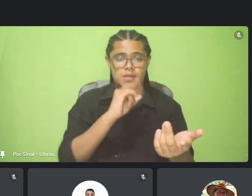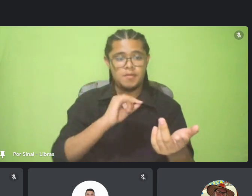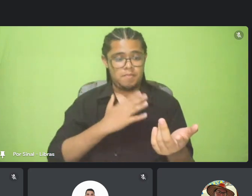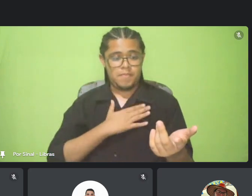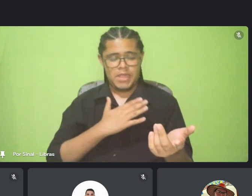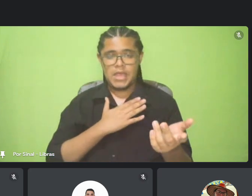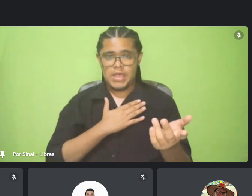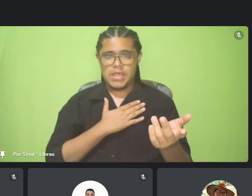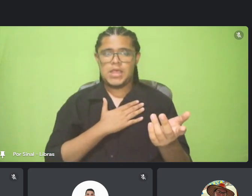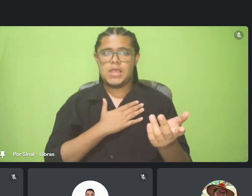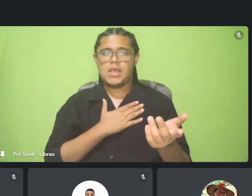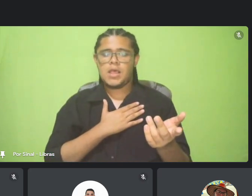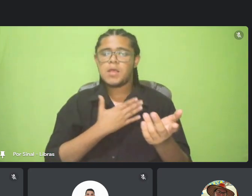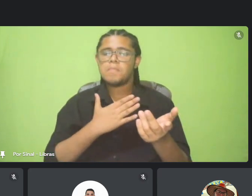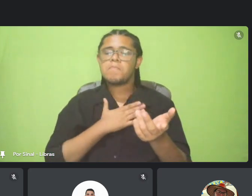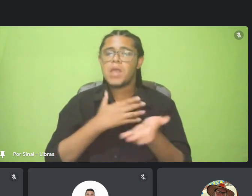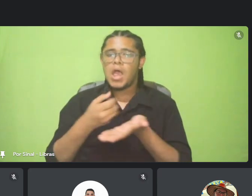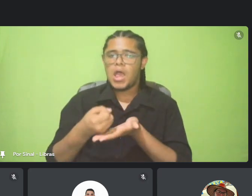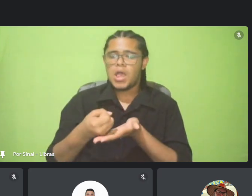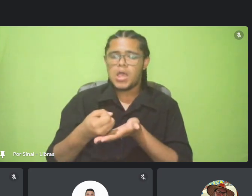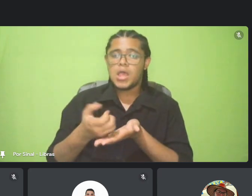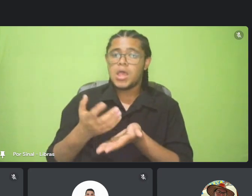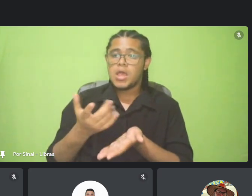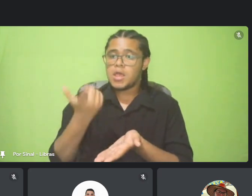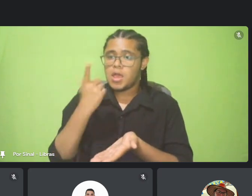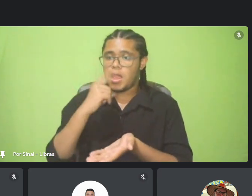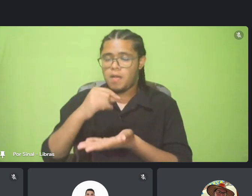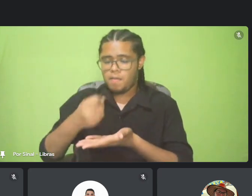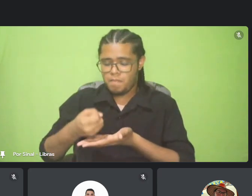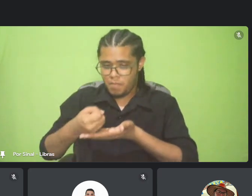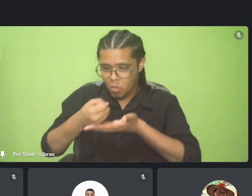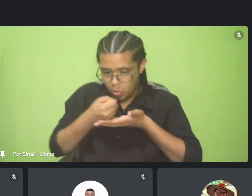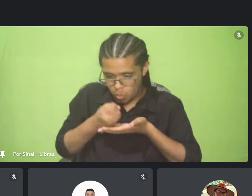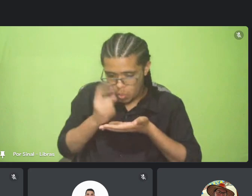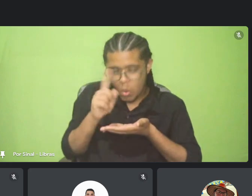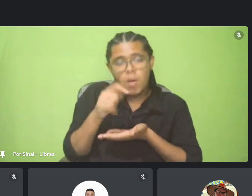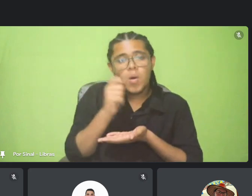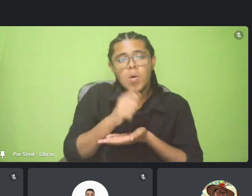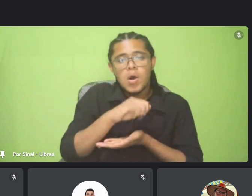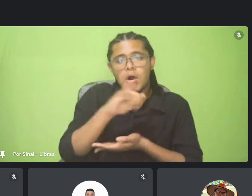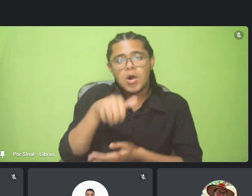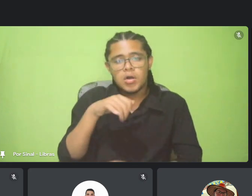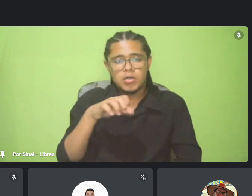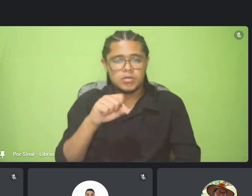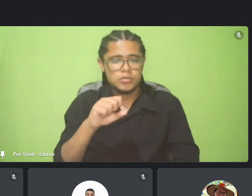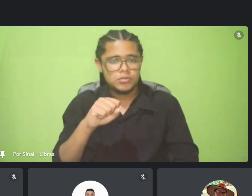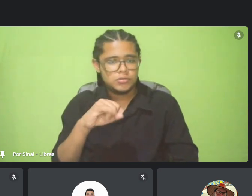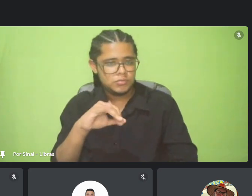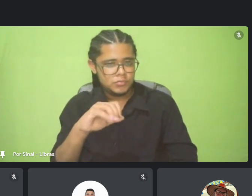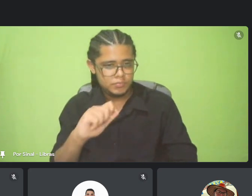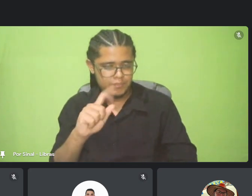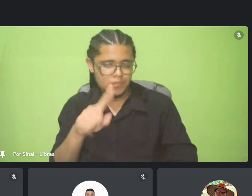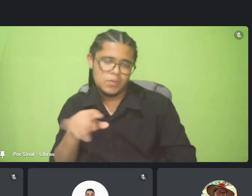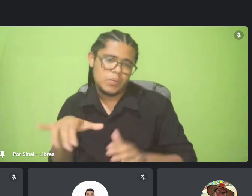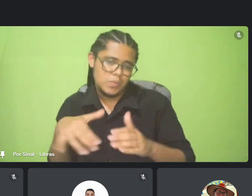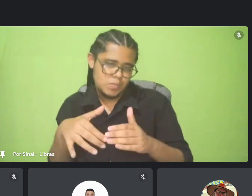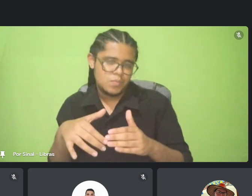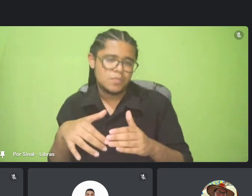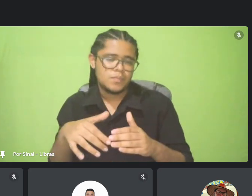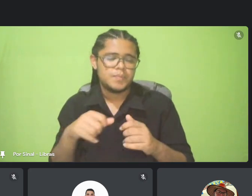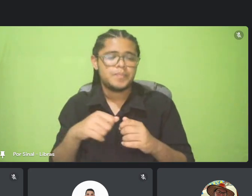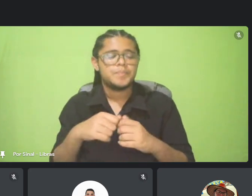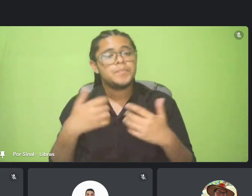foi a Jéssica, do GP União, que é um grupo que passa trabalho com a Poupa e Rua. Mas seria importante talvez